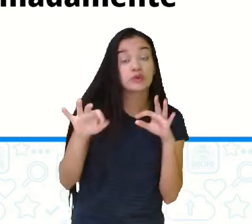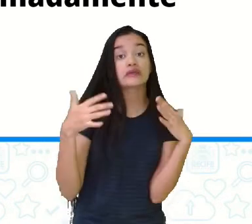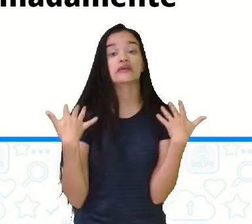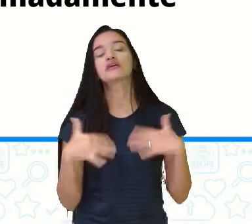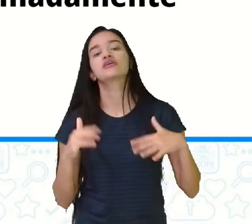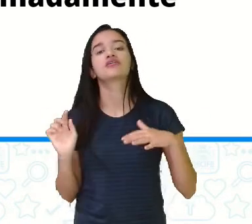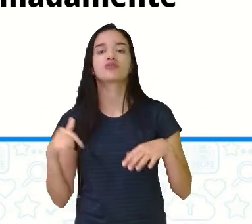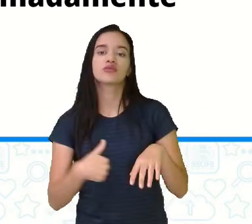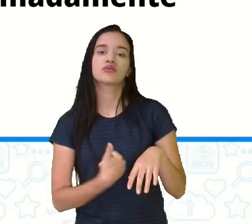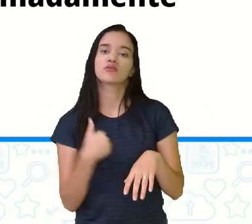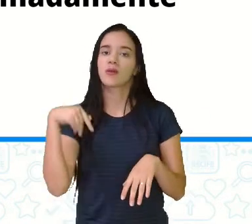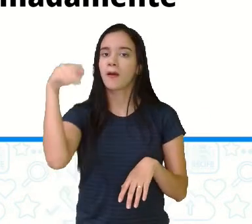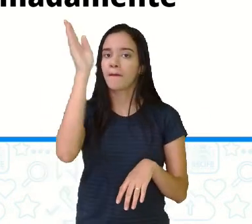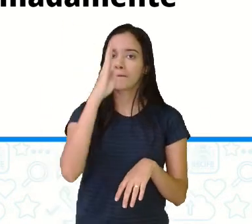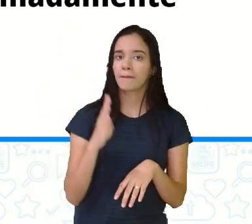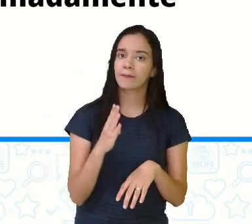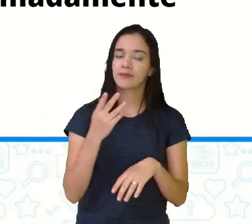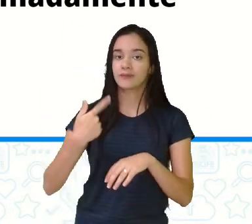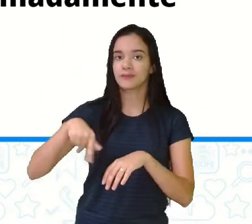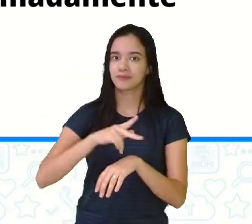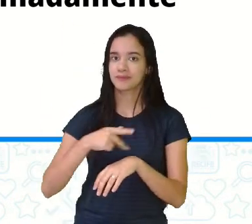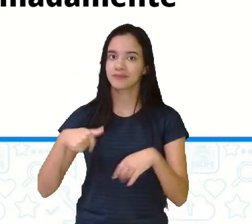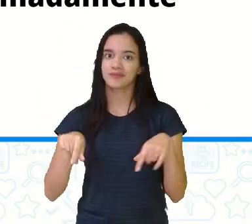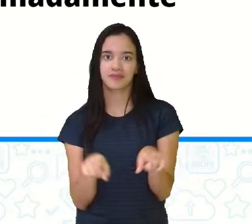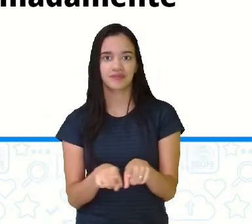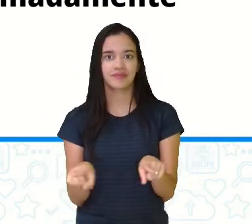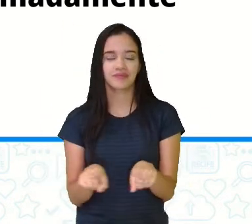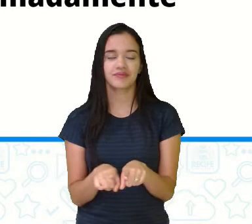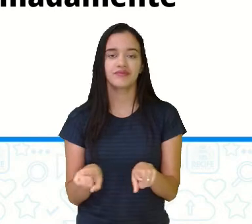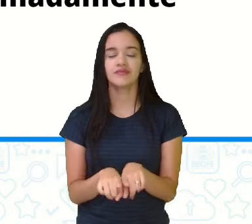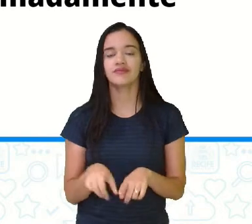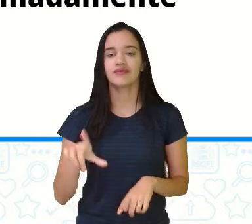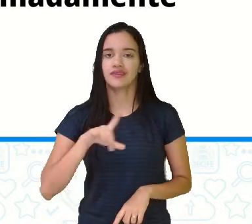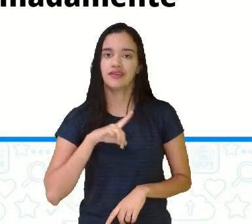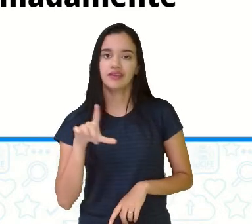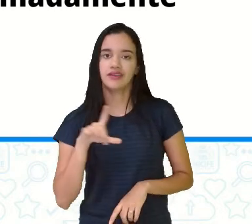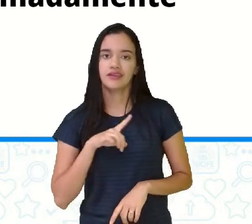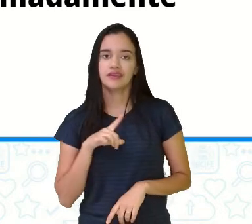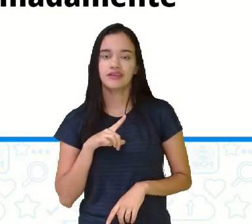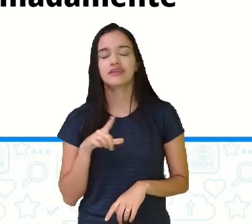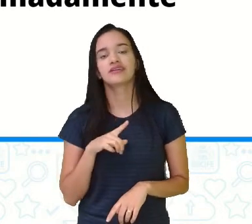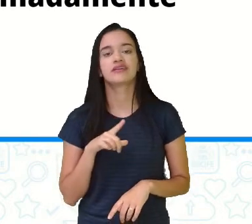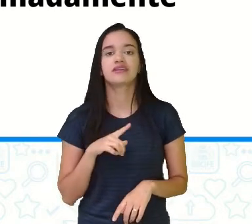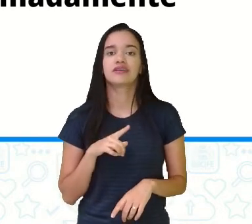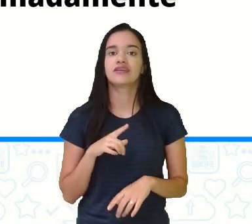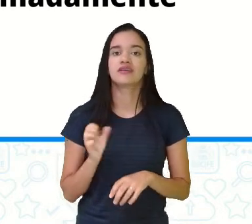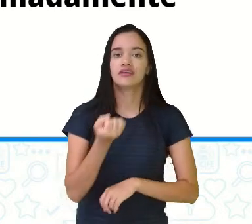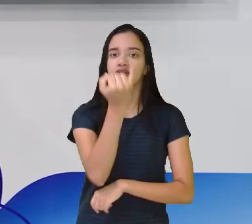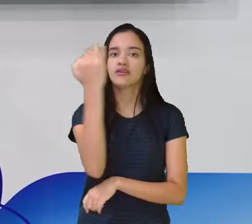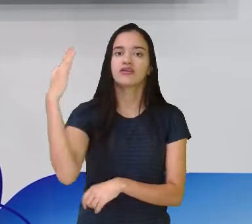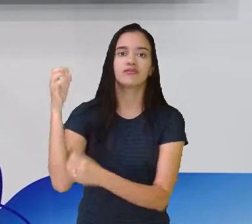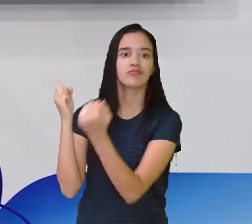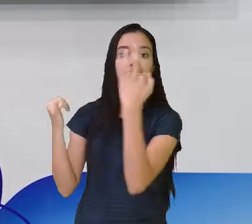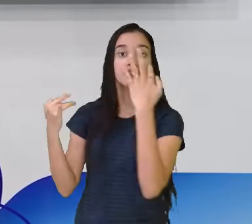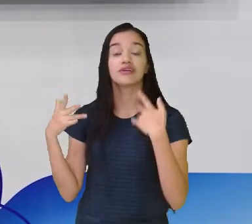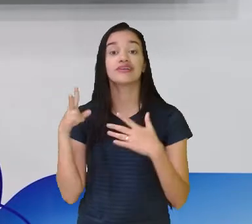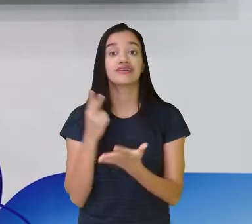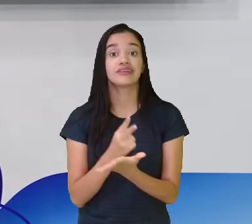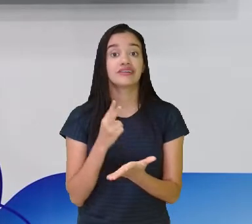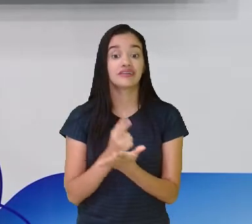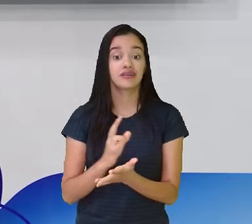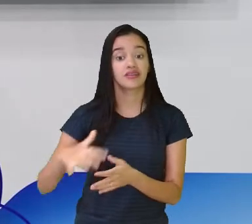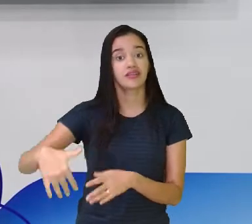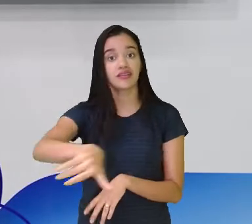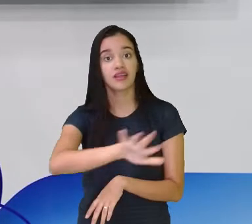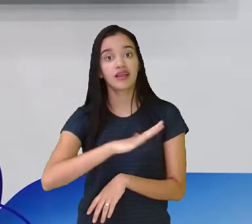nosso país também, além da floresta amazônica, também tem ali os manguezais, sempre nessa área